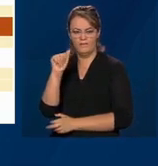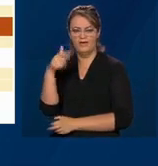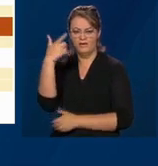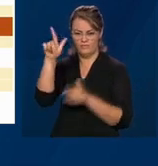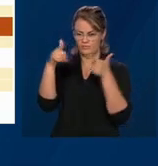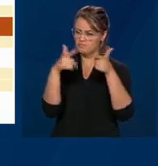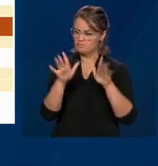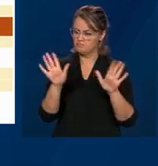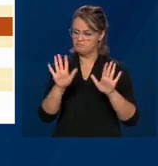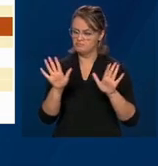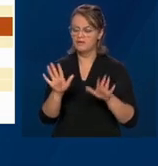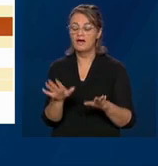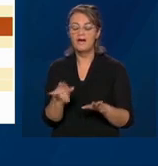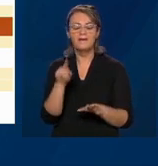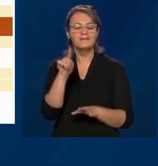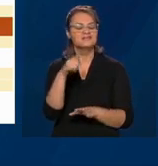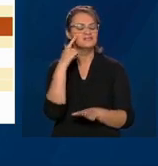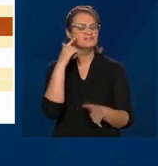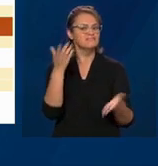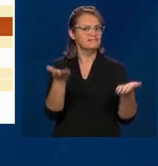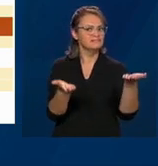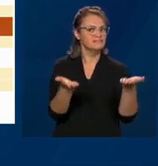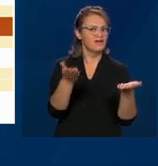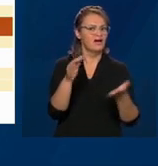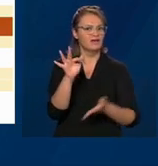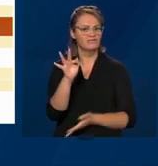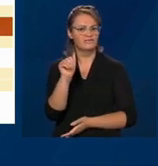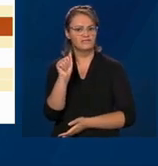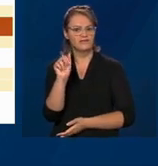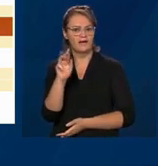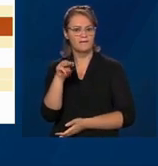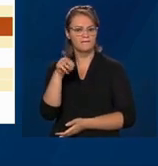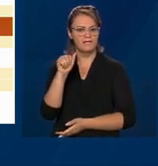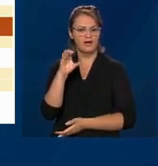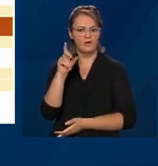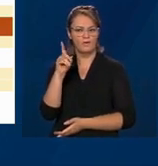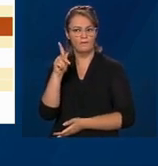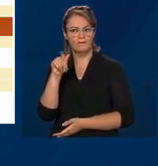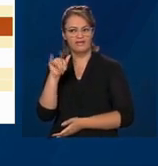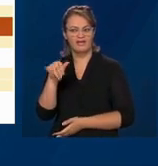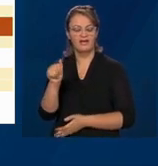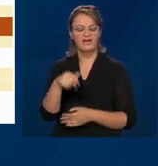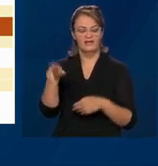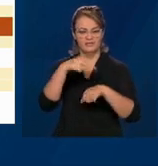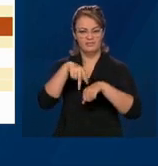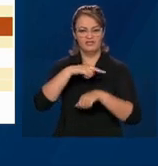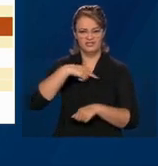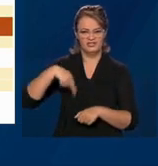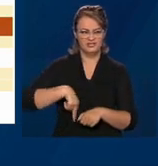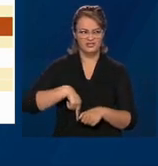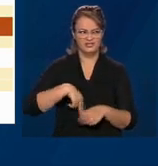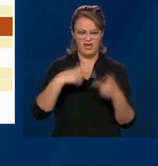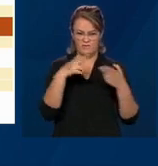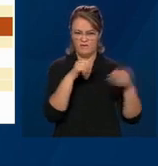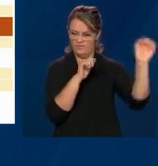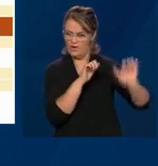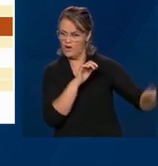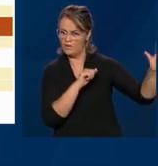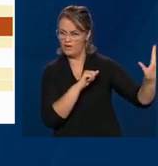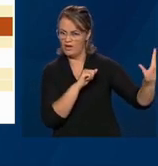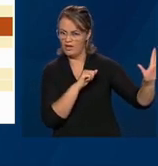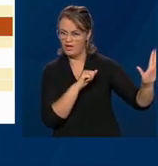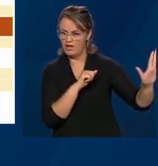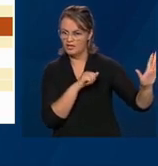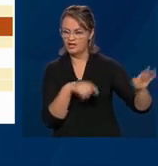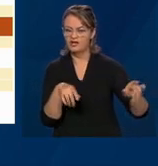questionamos qual a equivalência da farmacopeia chinesa com a referência que é a farmacopeia europeia, que